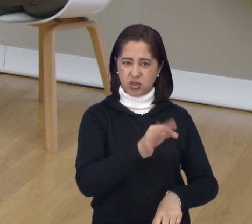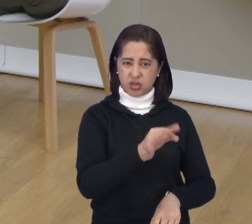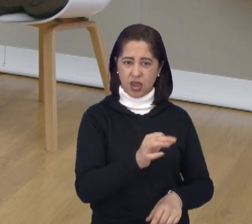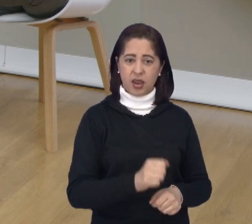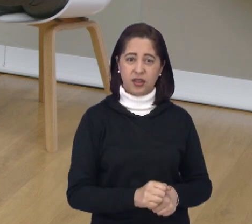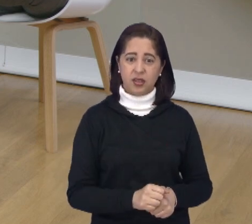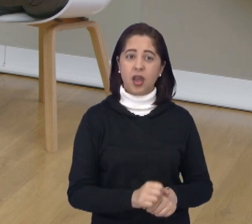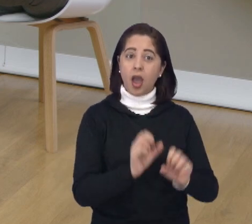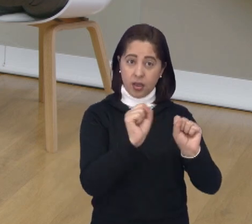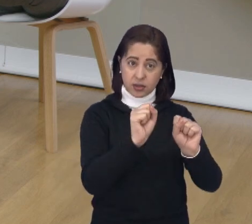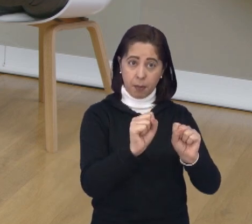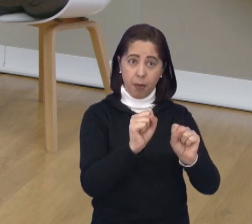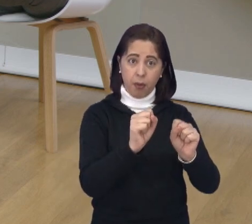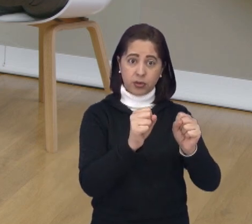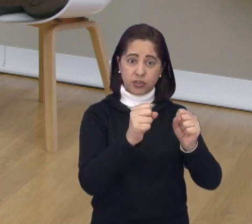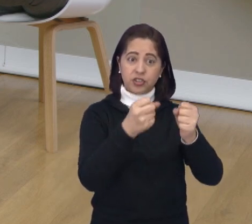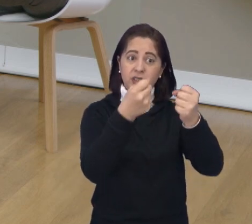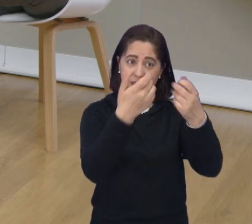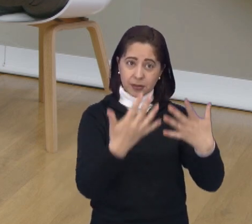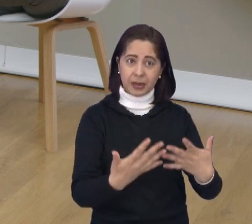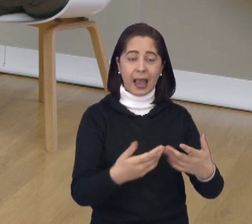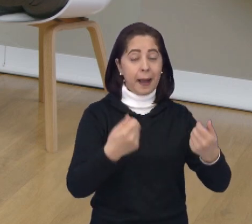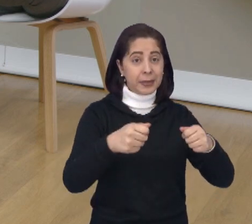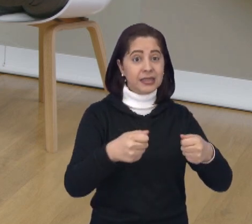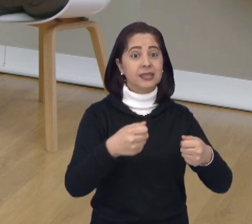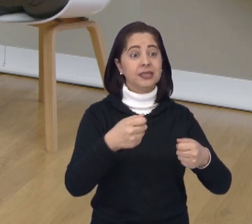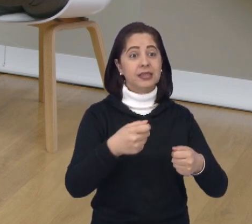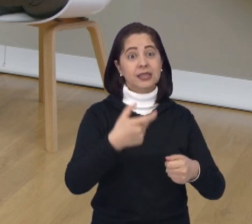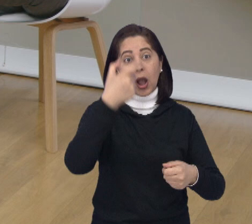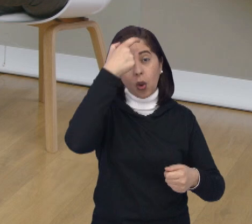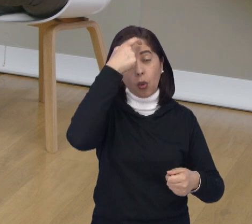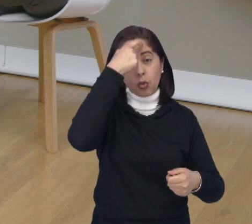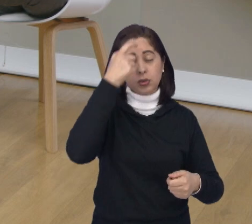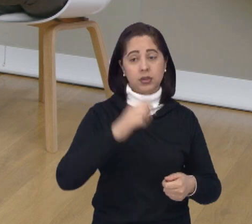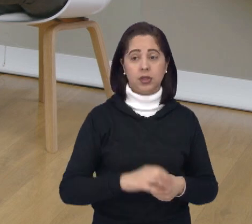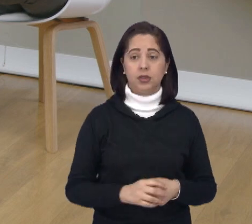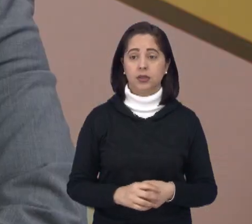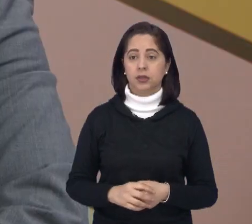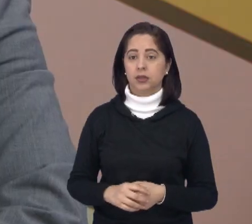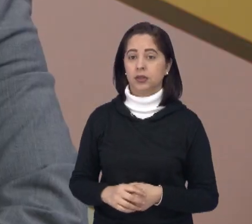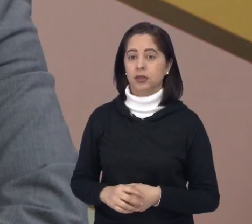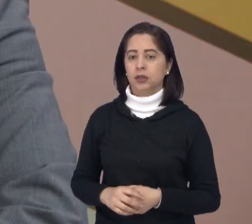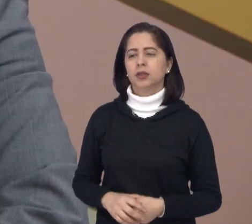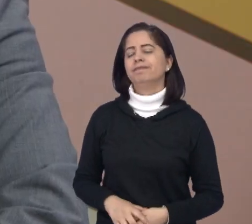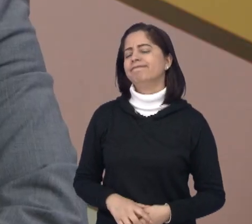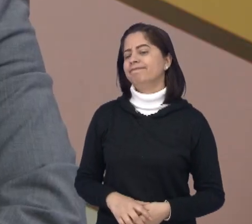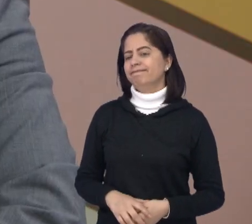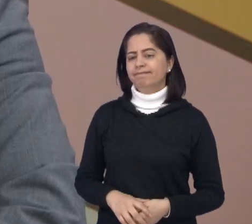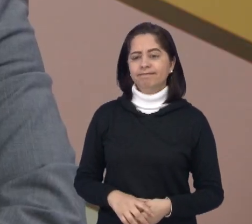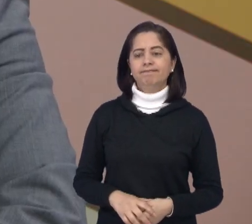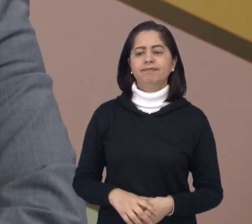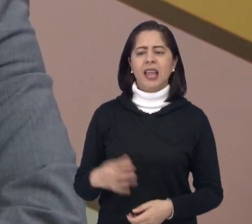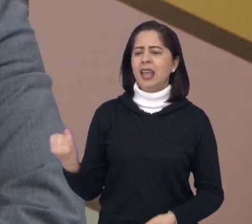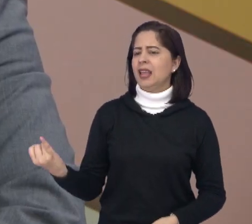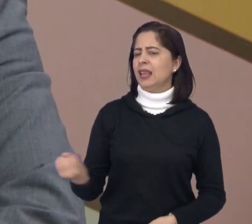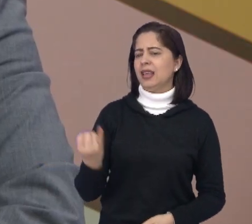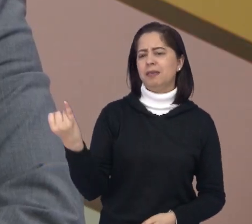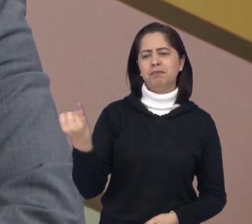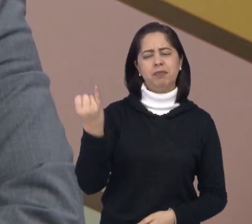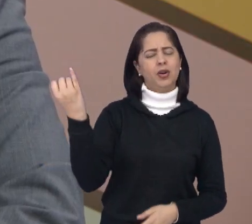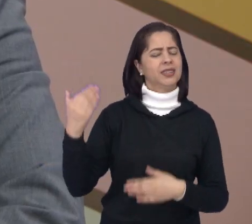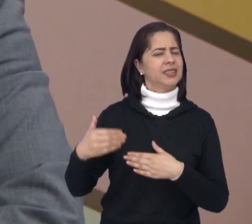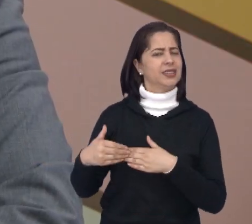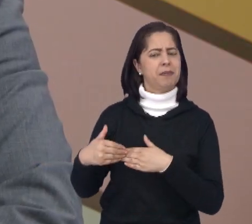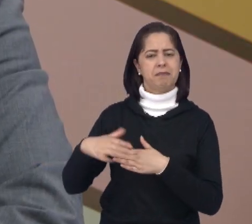gostaria que você falasse um pouquinho da importância dessa conscientização do trabalhador. Claro, é de suma importância, né? A gente não faz nada